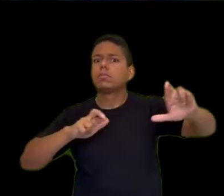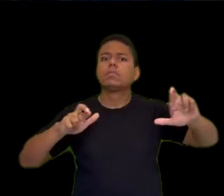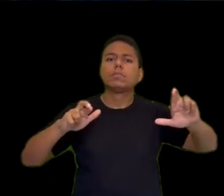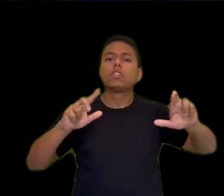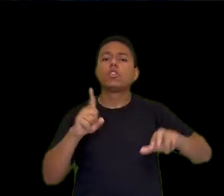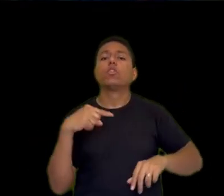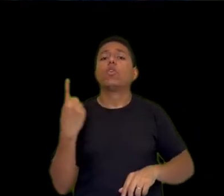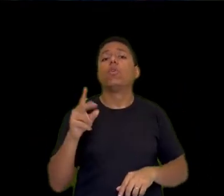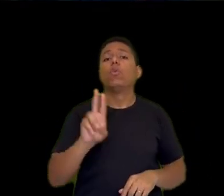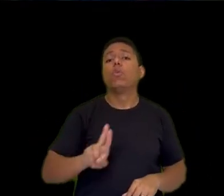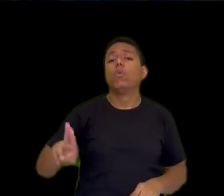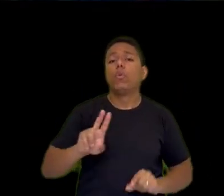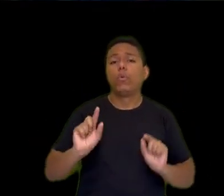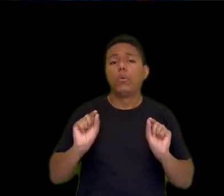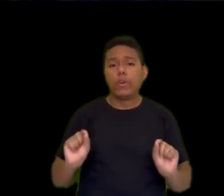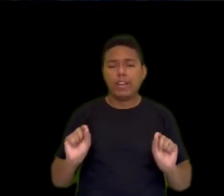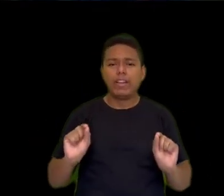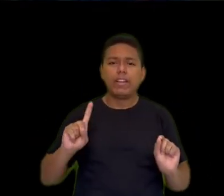a nossa